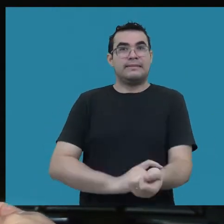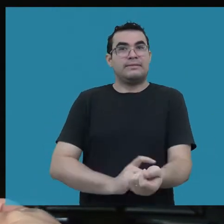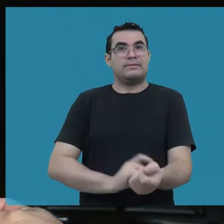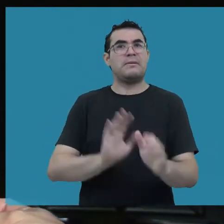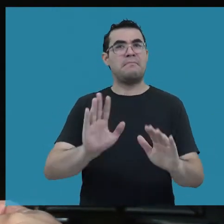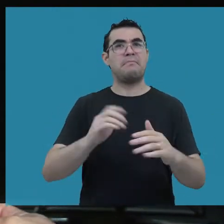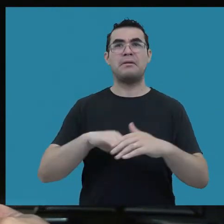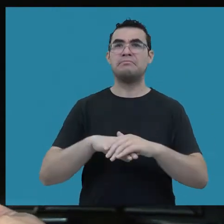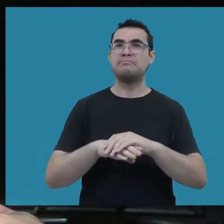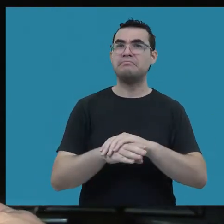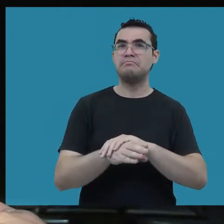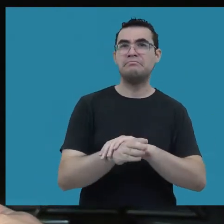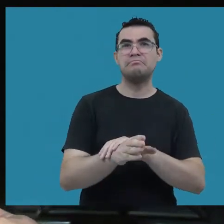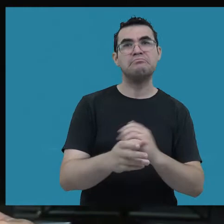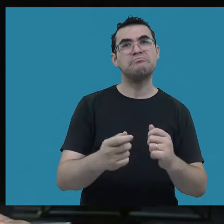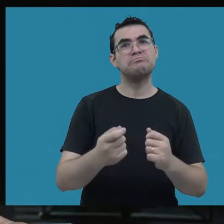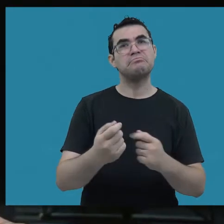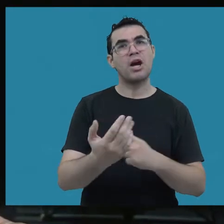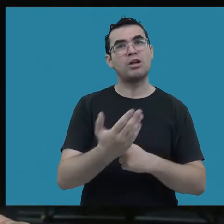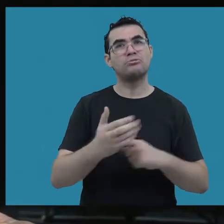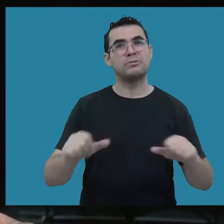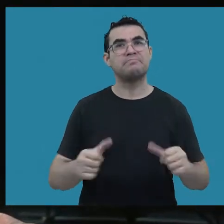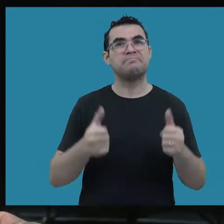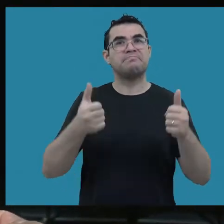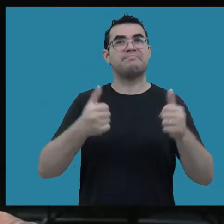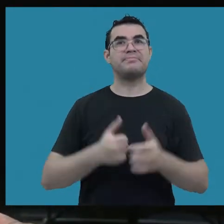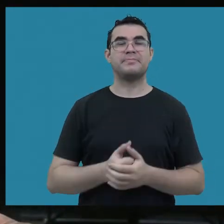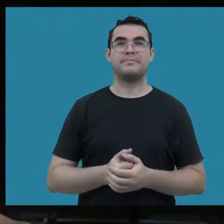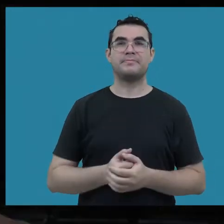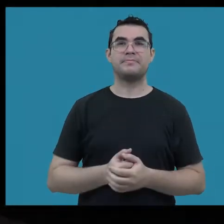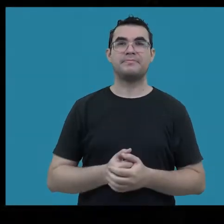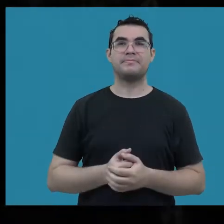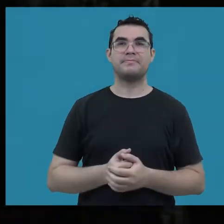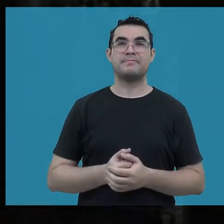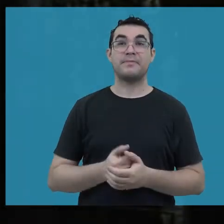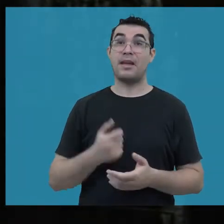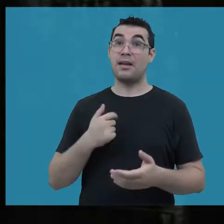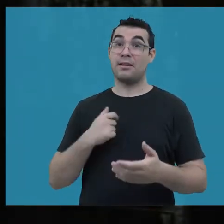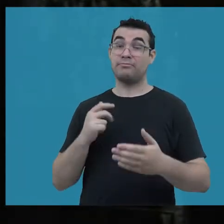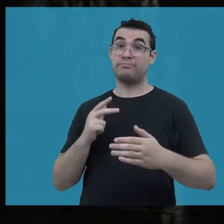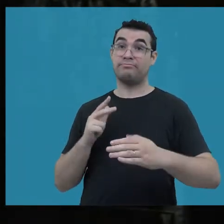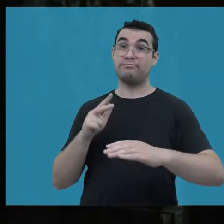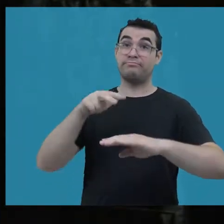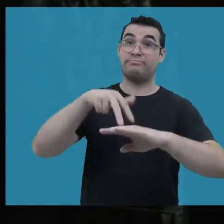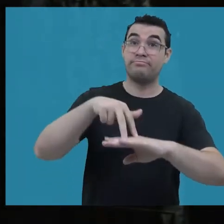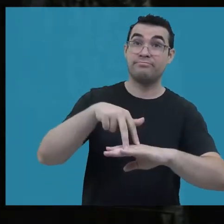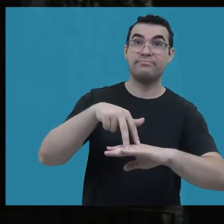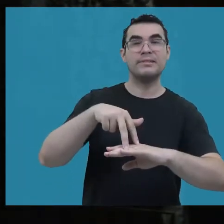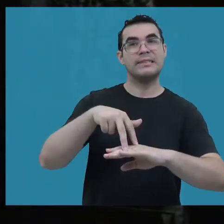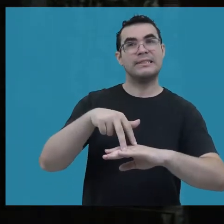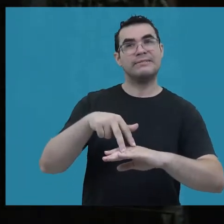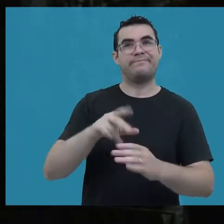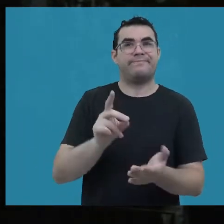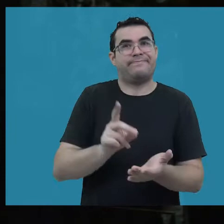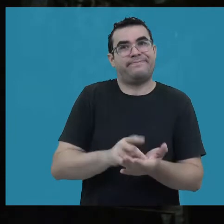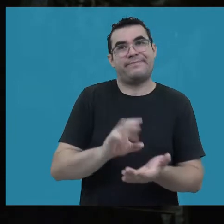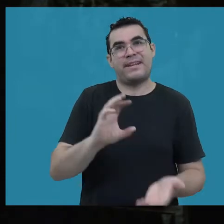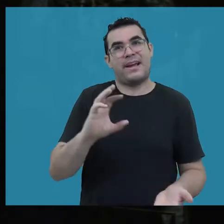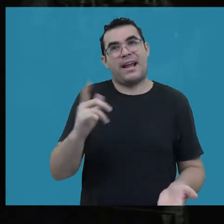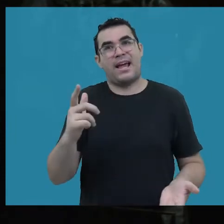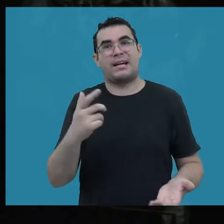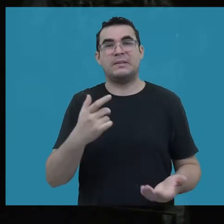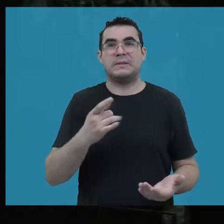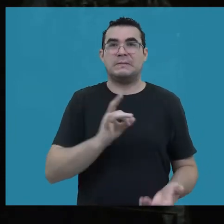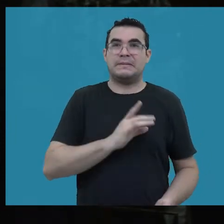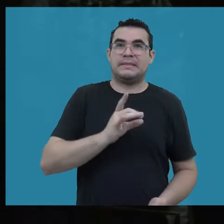vezes, dar aquele frio na barriga, mas a gente vai se acostumando e vai se aperfeiçoando cada vez mais. Quando a gente vem para o palco, sem dúvida, né, dá assim